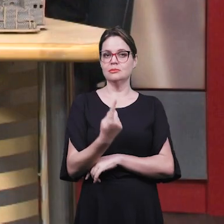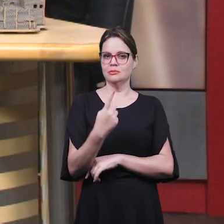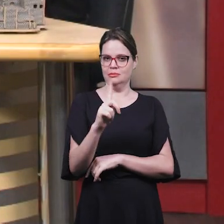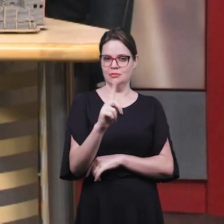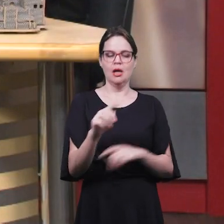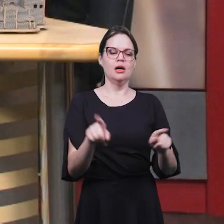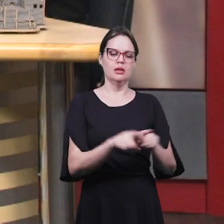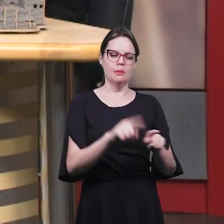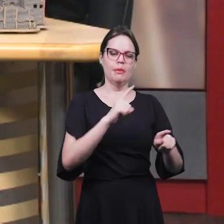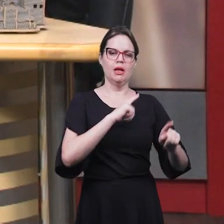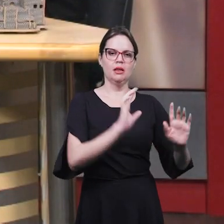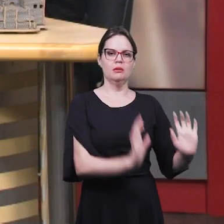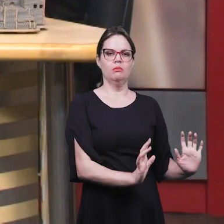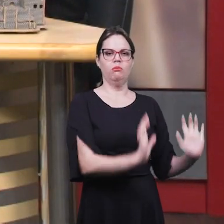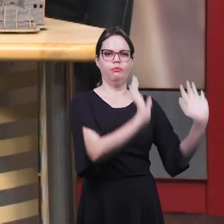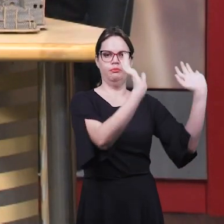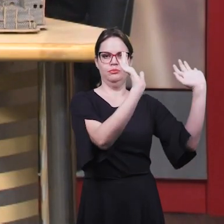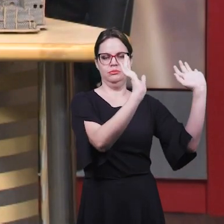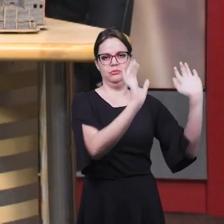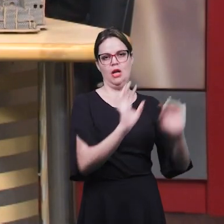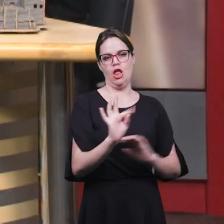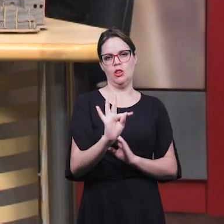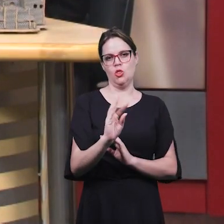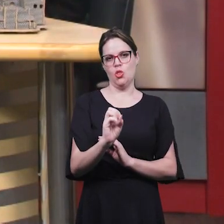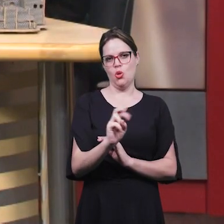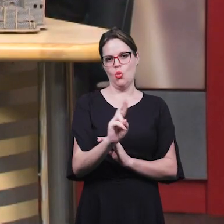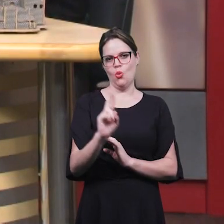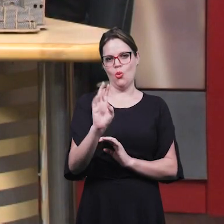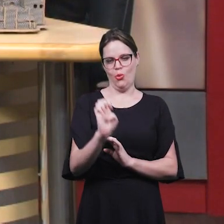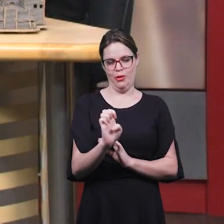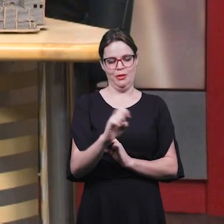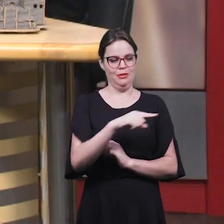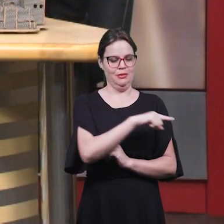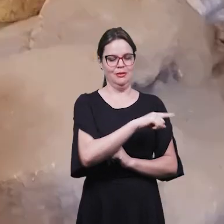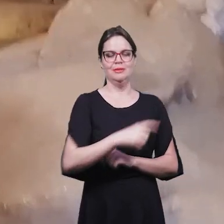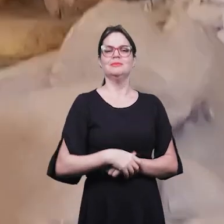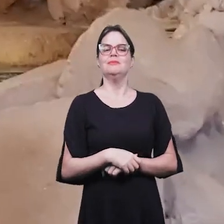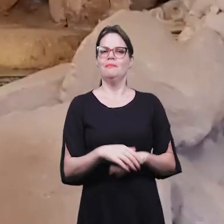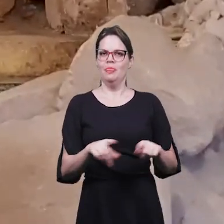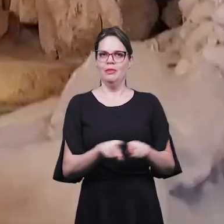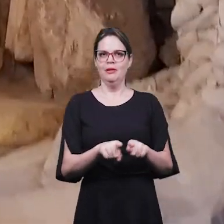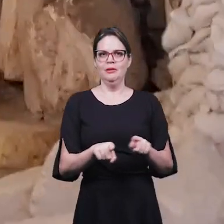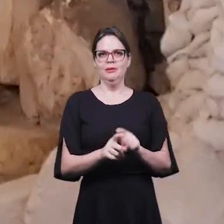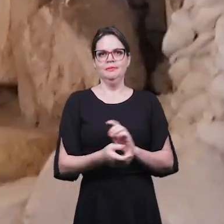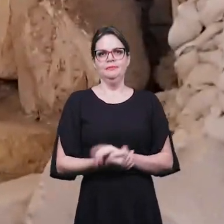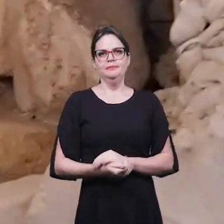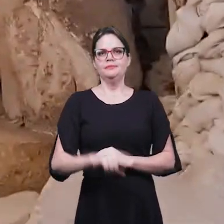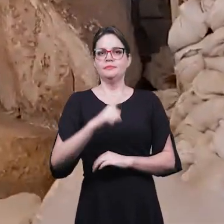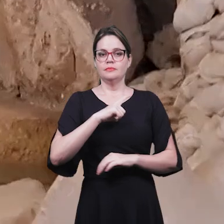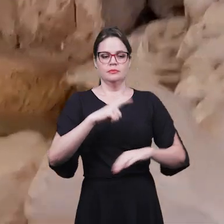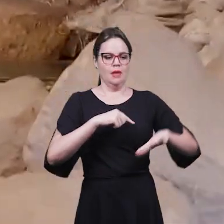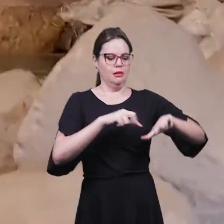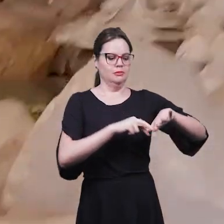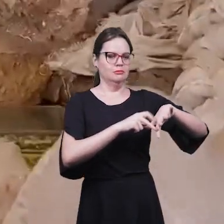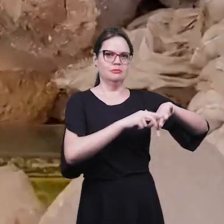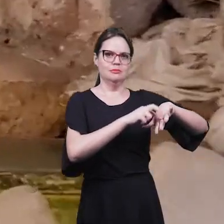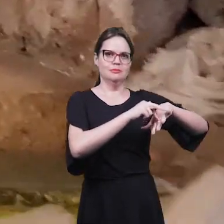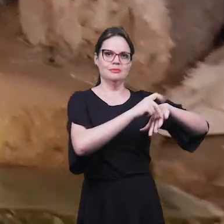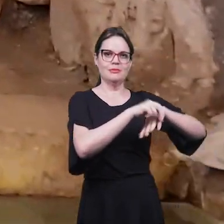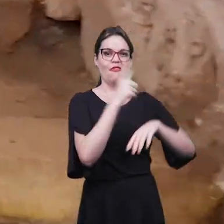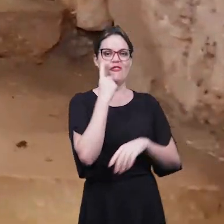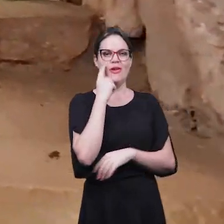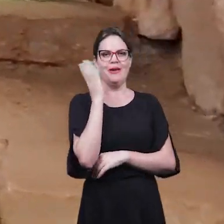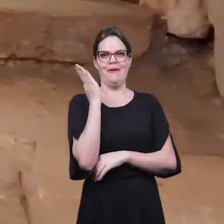Siloé, né, que a Bíblia fala também do tanque, exatamente ali. Então, ela tem uma escadaria, nós vamos ver nas imagens